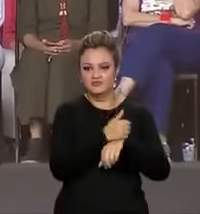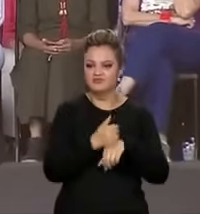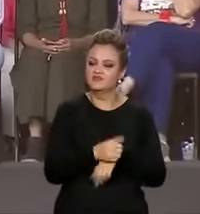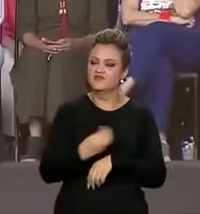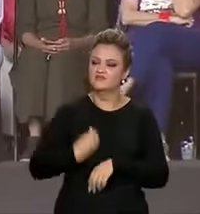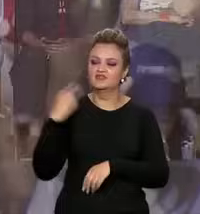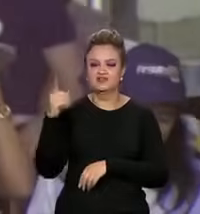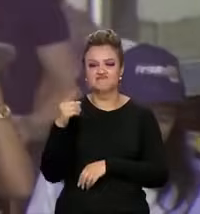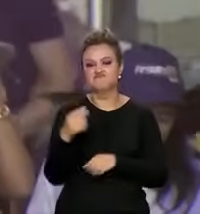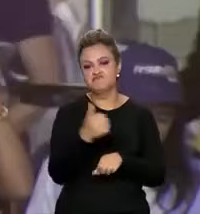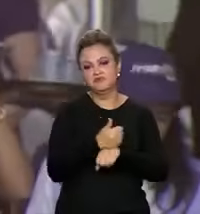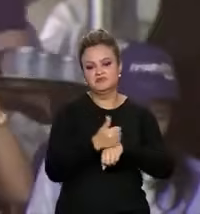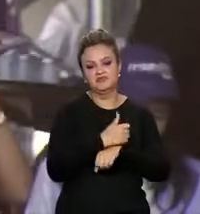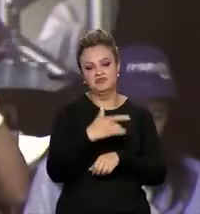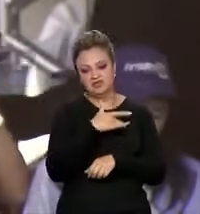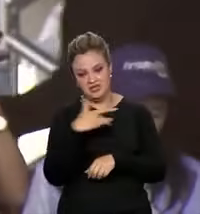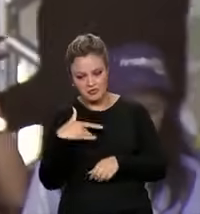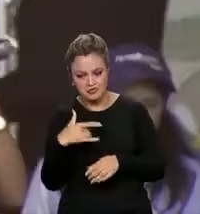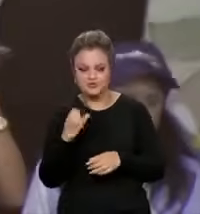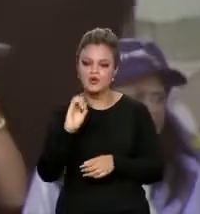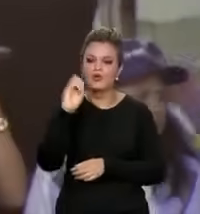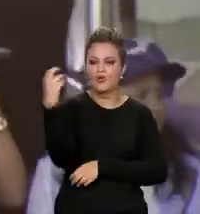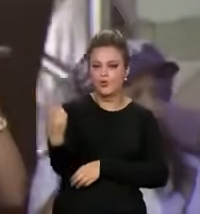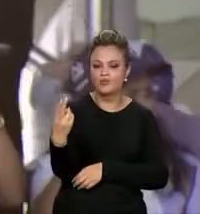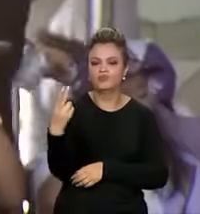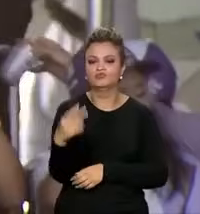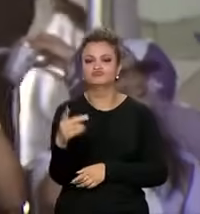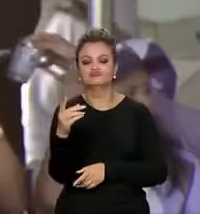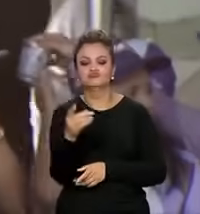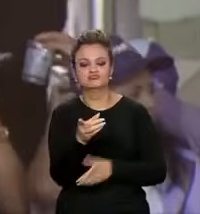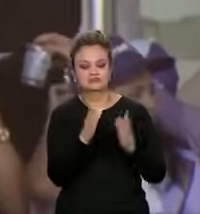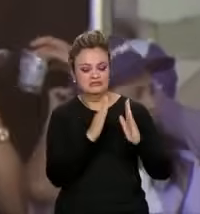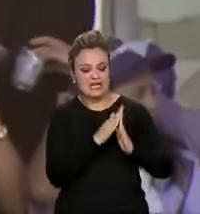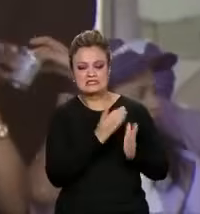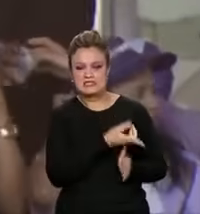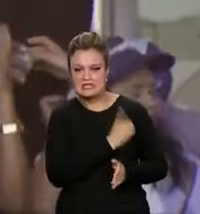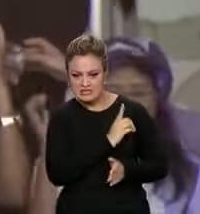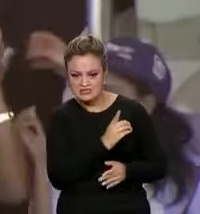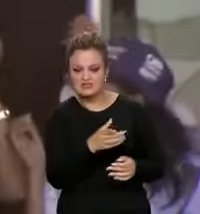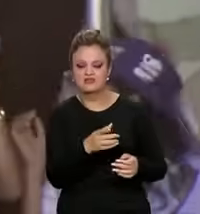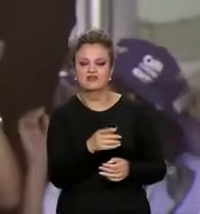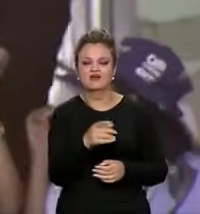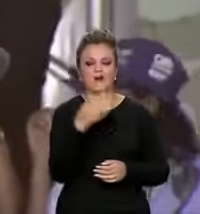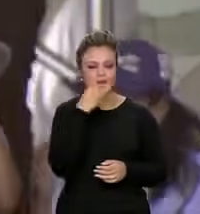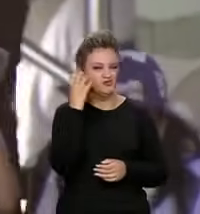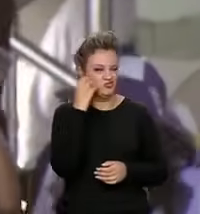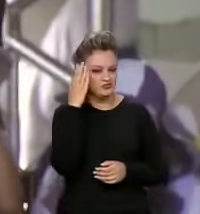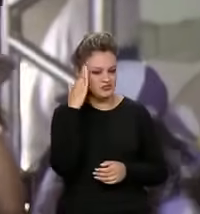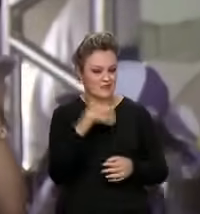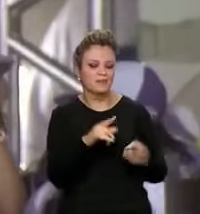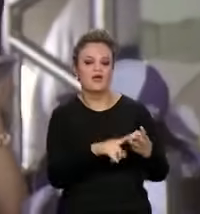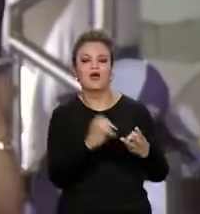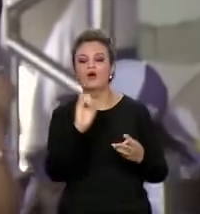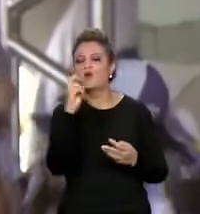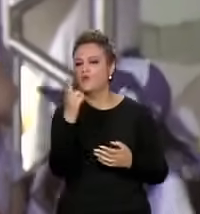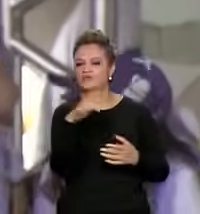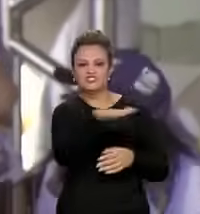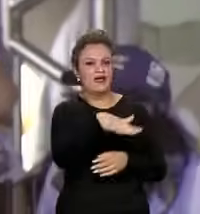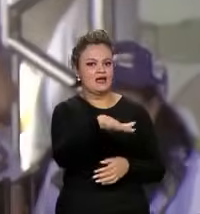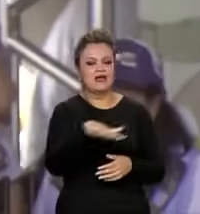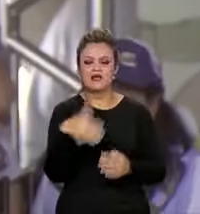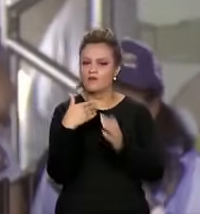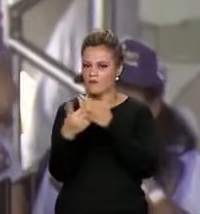seja da Saúde Nísia seja da delegacia especial izada Flávio Dino seja de qualquer